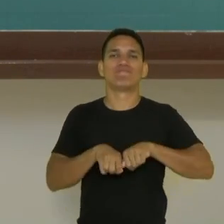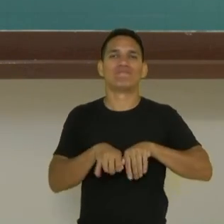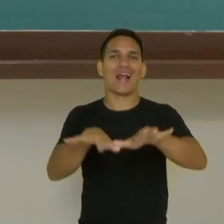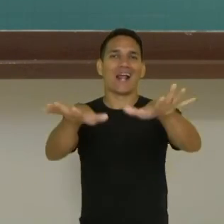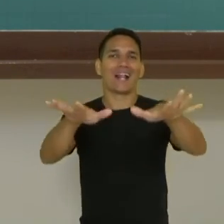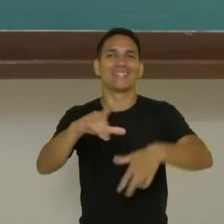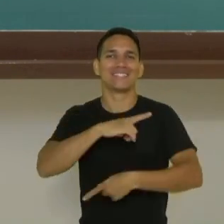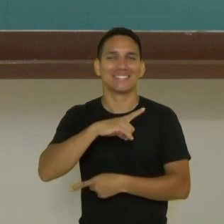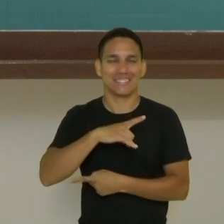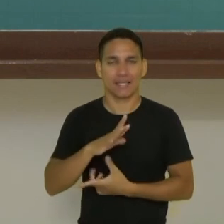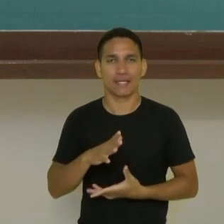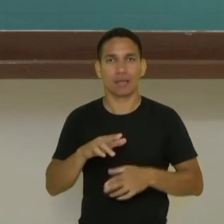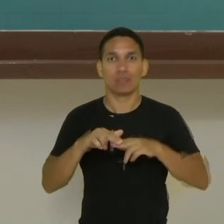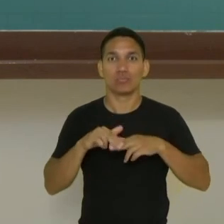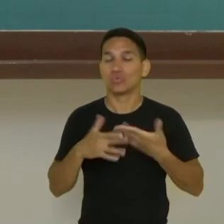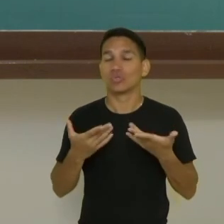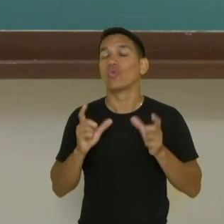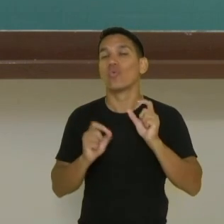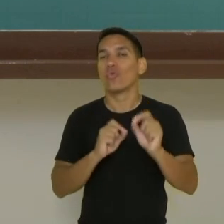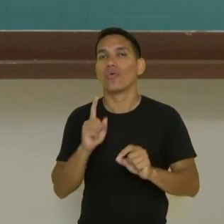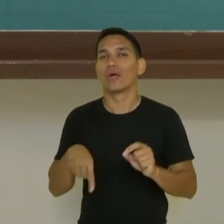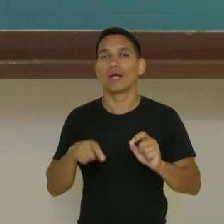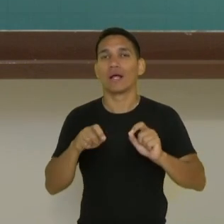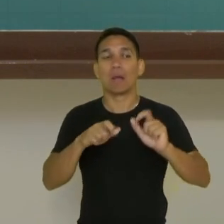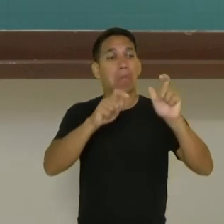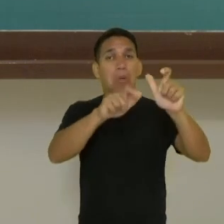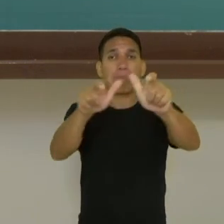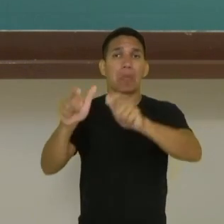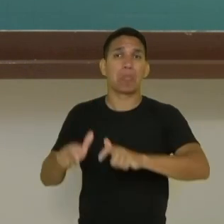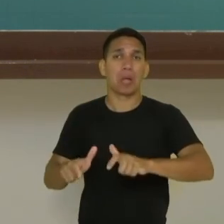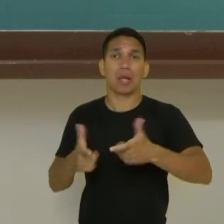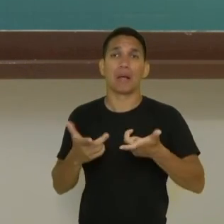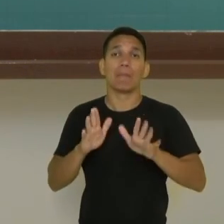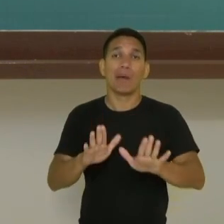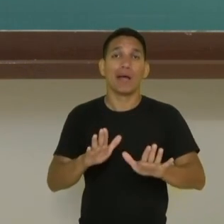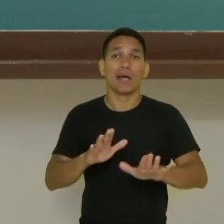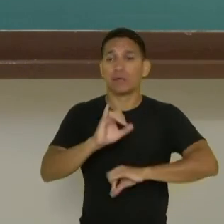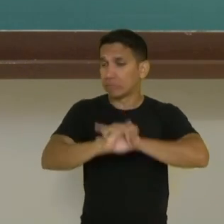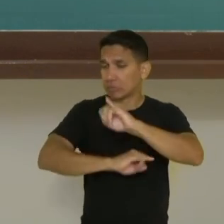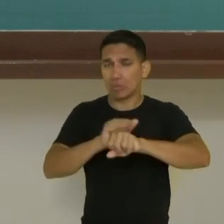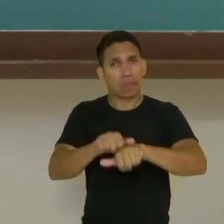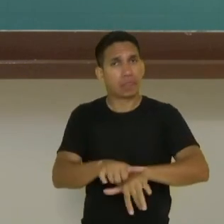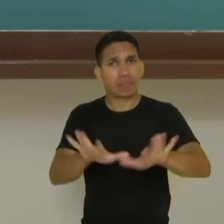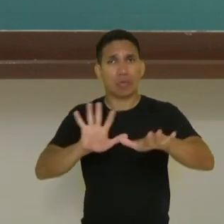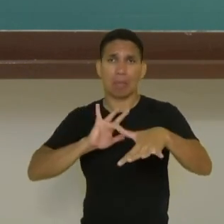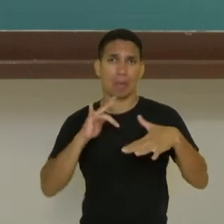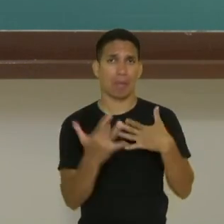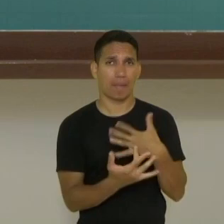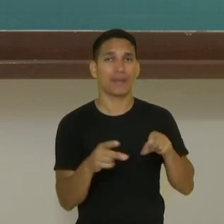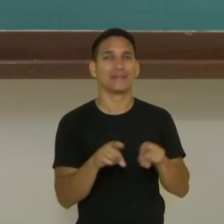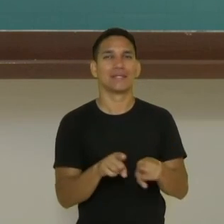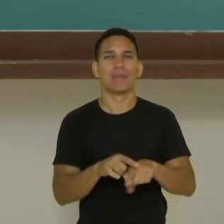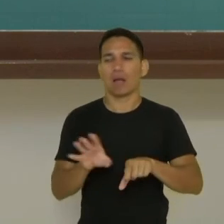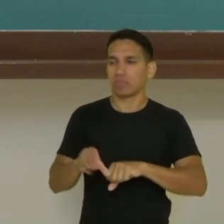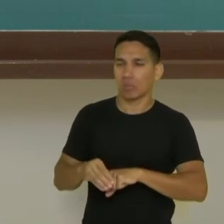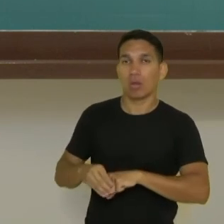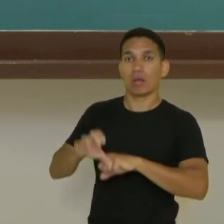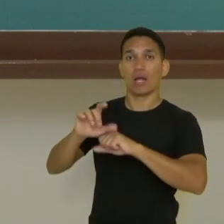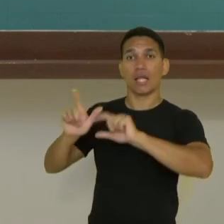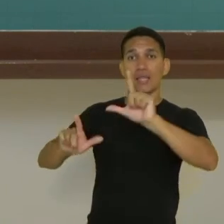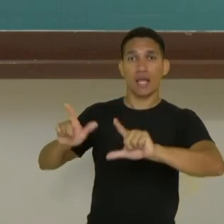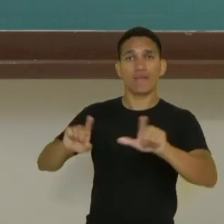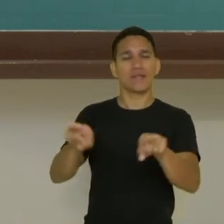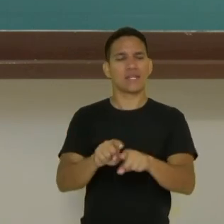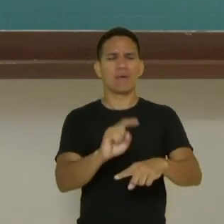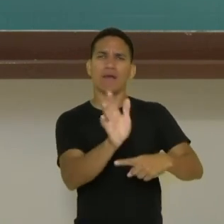elas estão no limite de estados. Mas a partir da internet, das redes sociais, do conhecimento da TV, né, dos filmes,